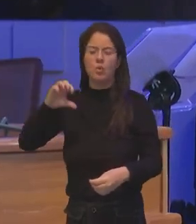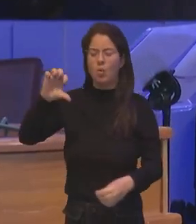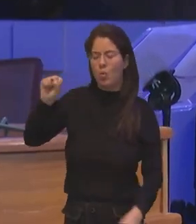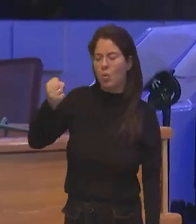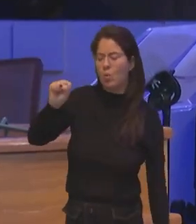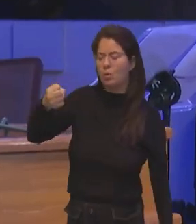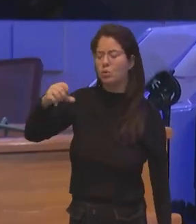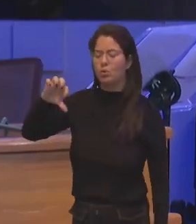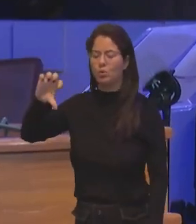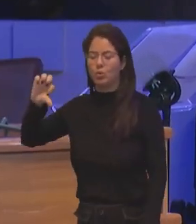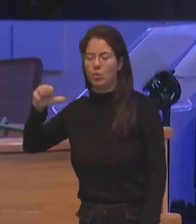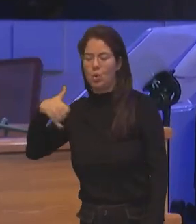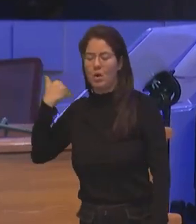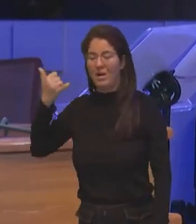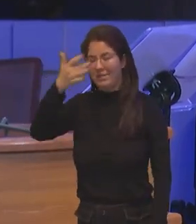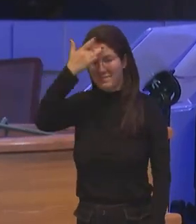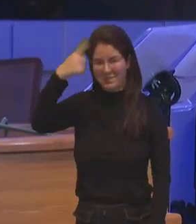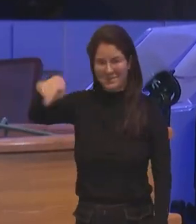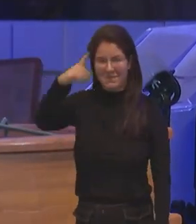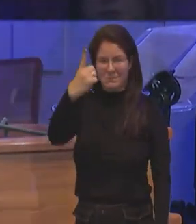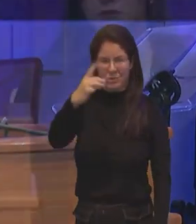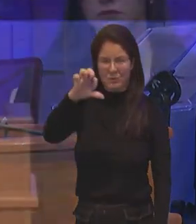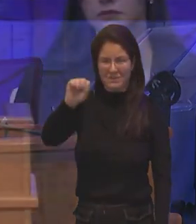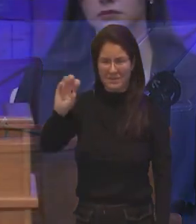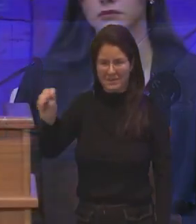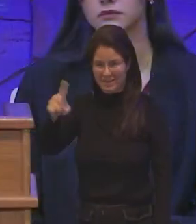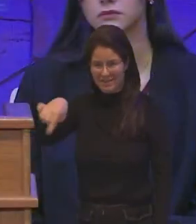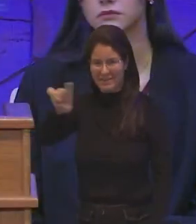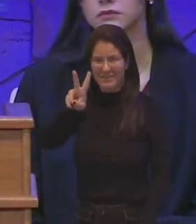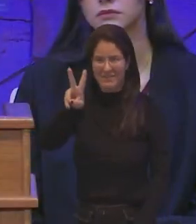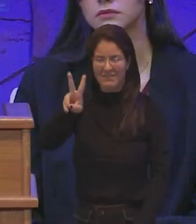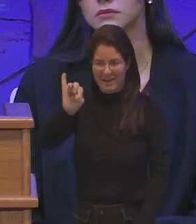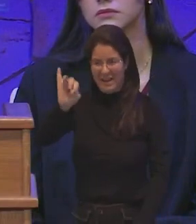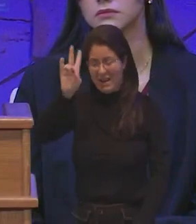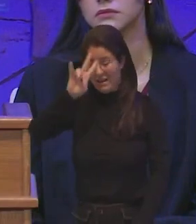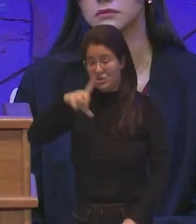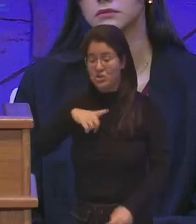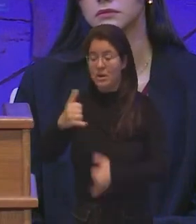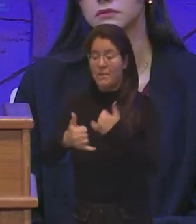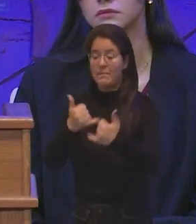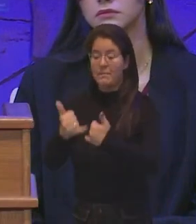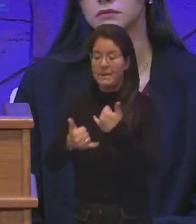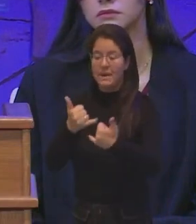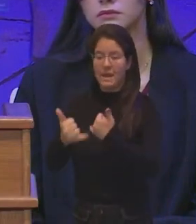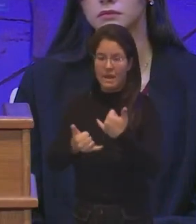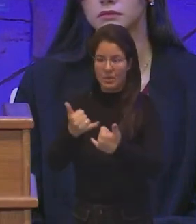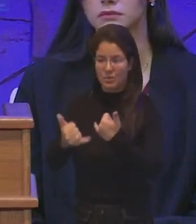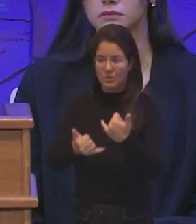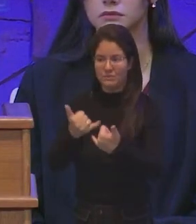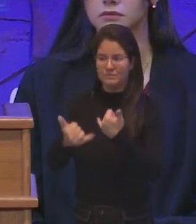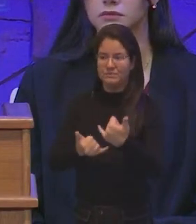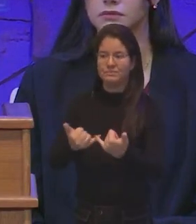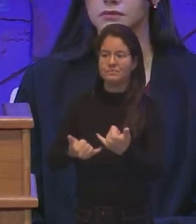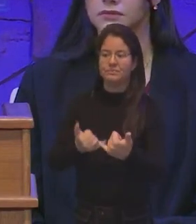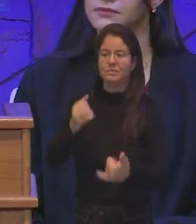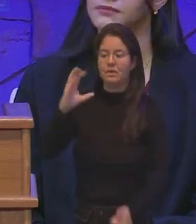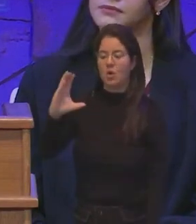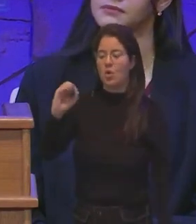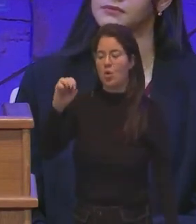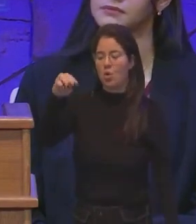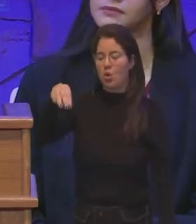o pessoal da década de 80 vai lembrar, tinha um brinquedo da esteira que chamava Comandos em Ação.